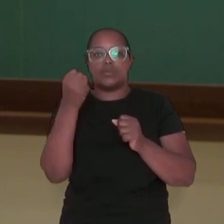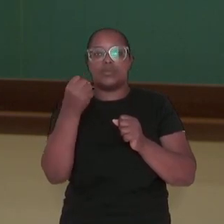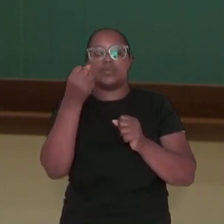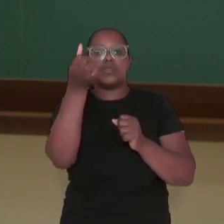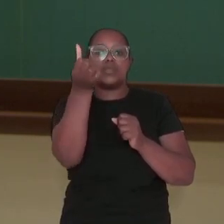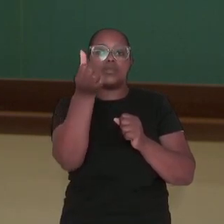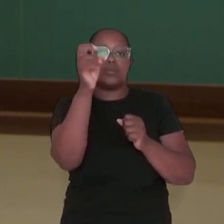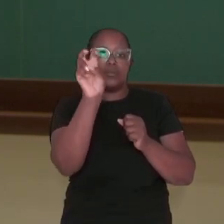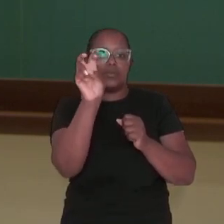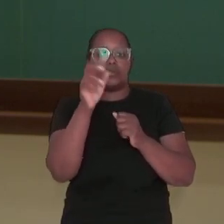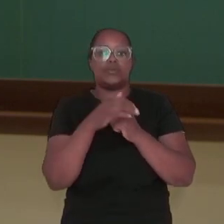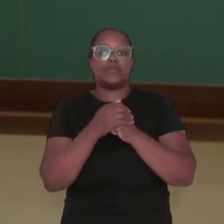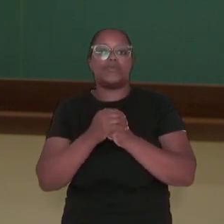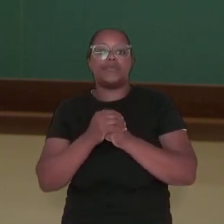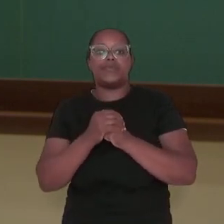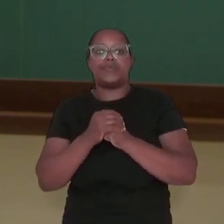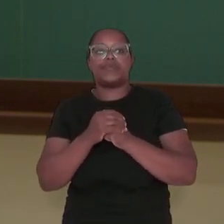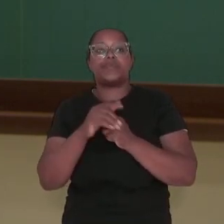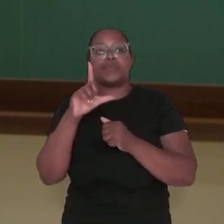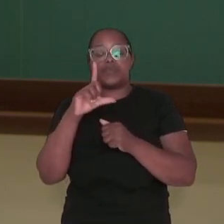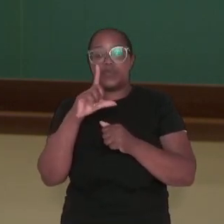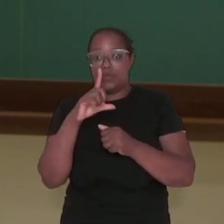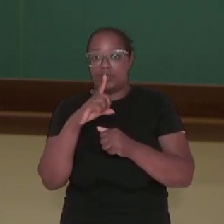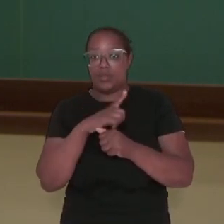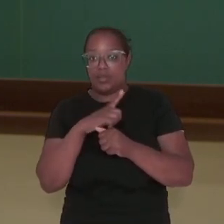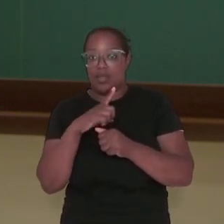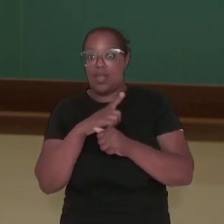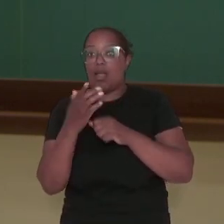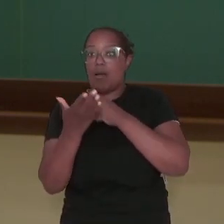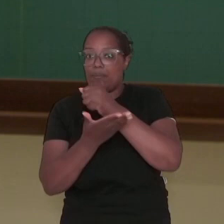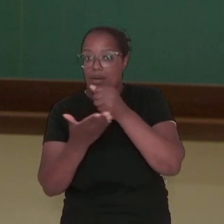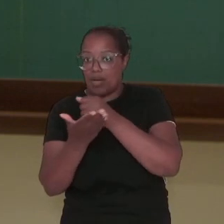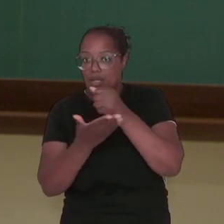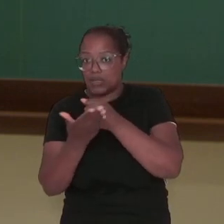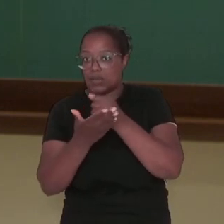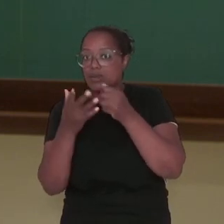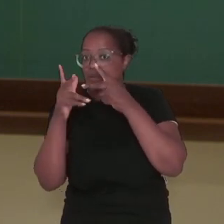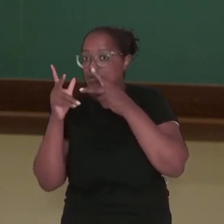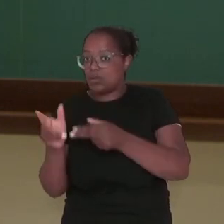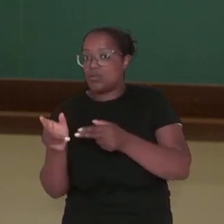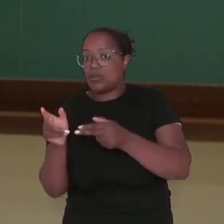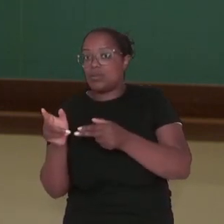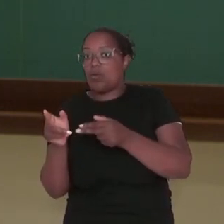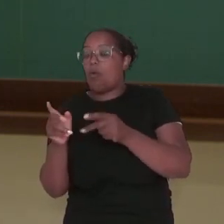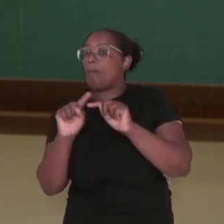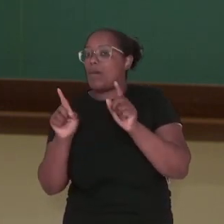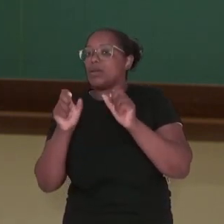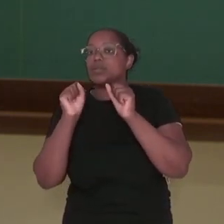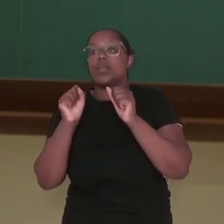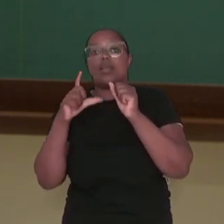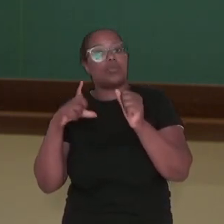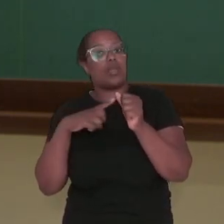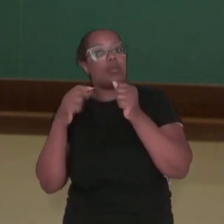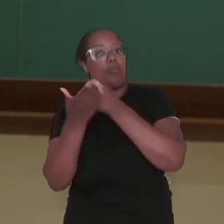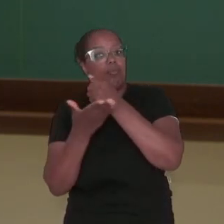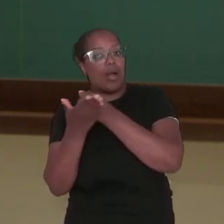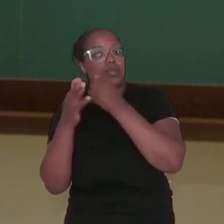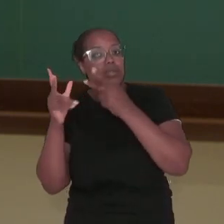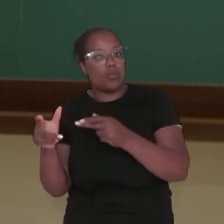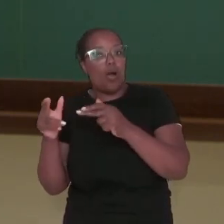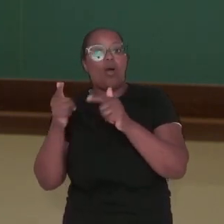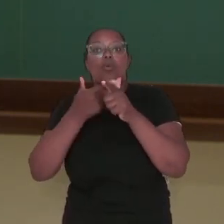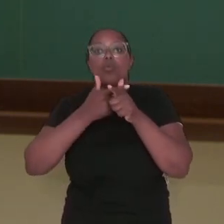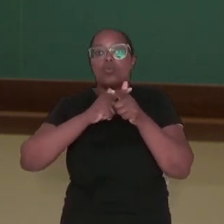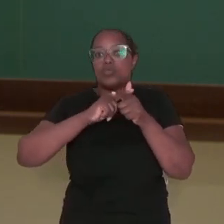0,8165. Novamente, tenho a mesma base e se tem fração aqui, está dividindo. Repito a base e diminuo